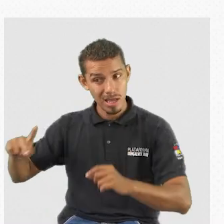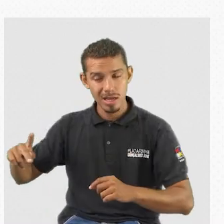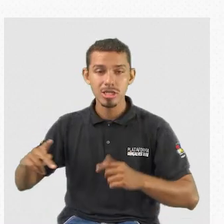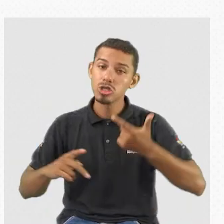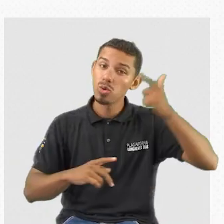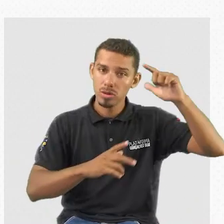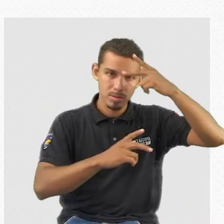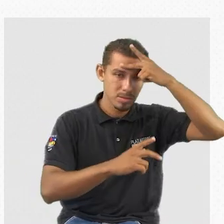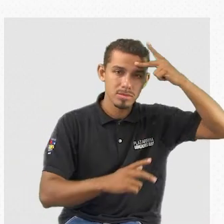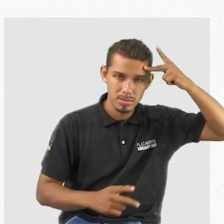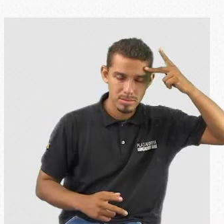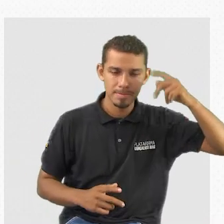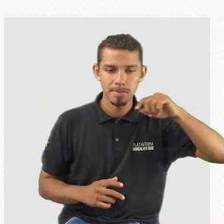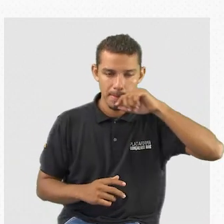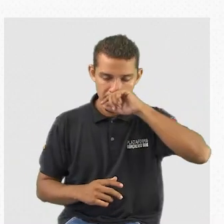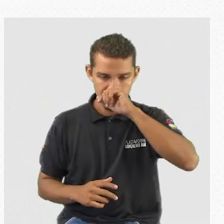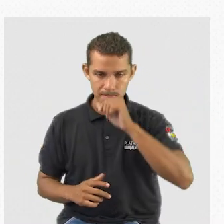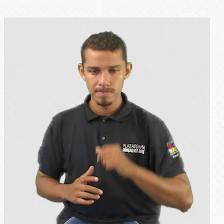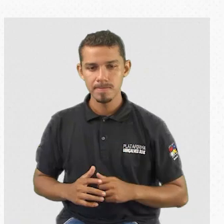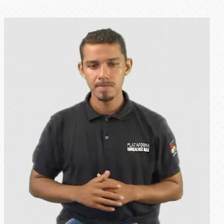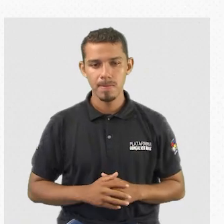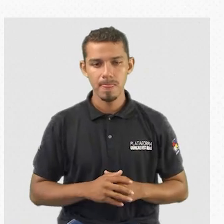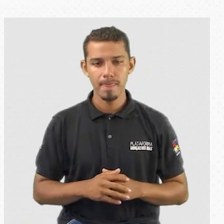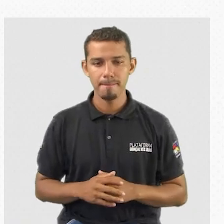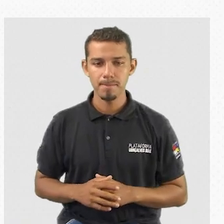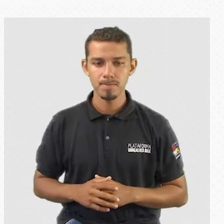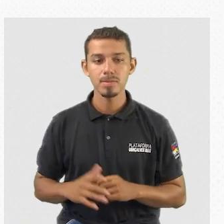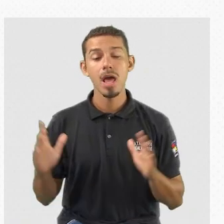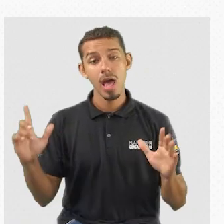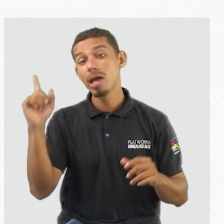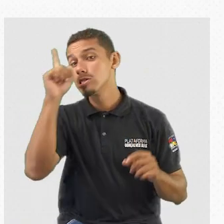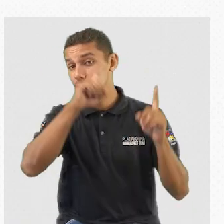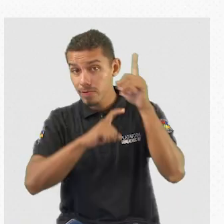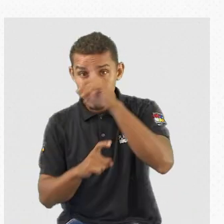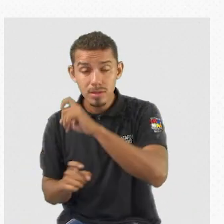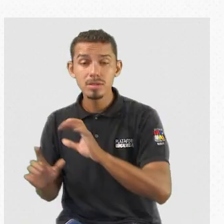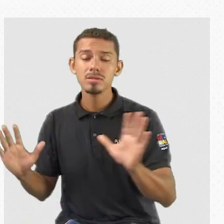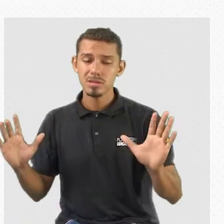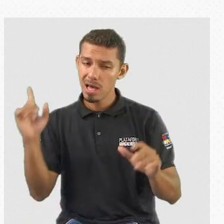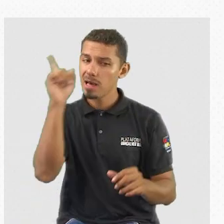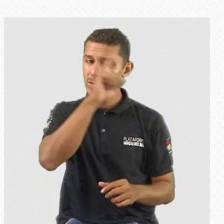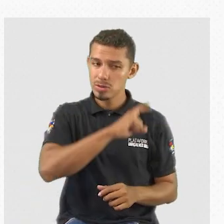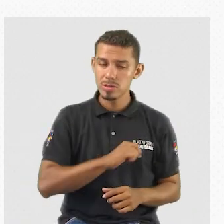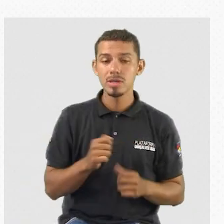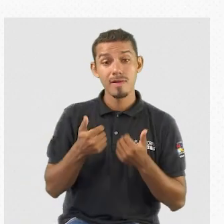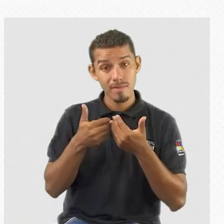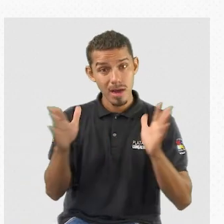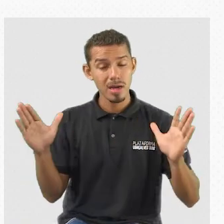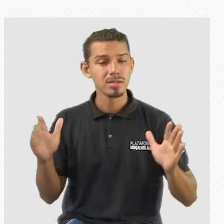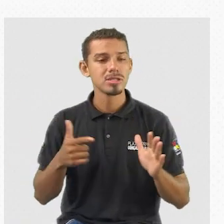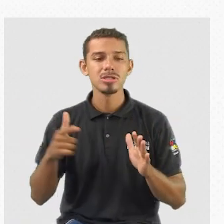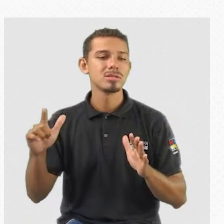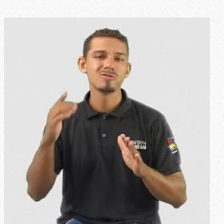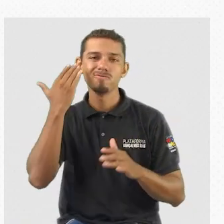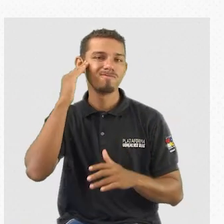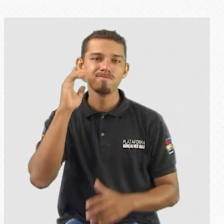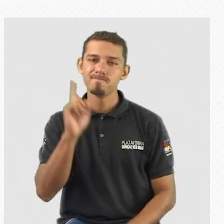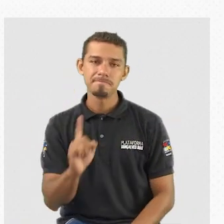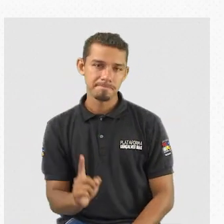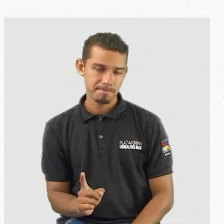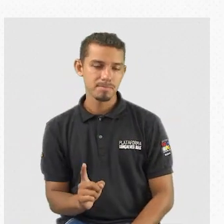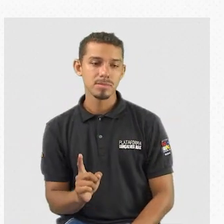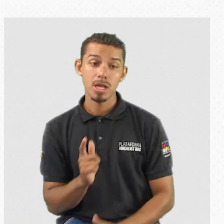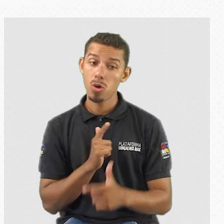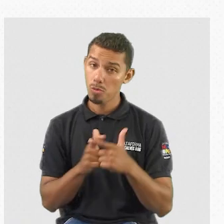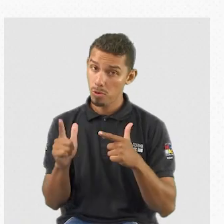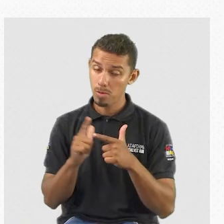outra pessoa, né? E aí, que isso é muito difícil e vai abrir margens aí para mal entendidos, né?